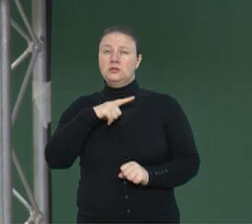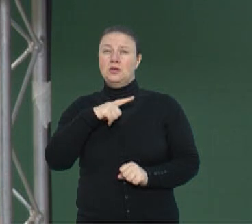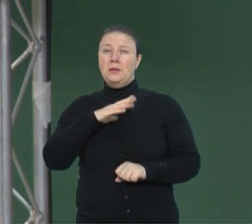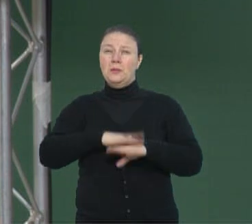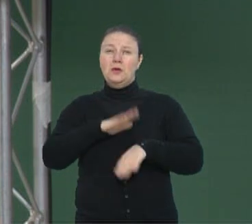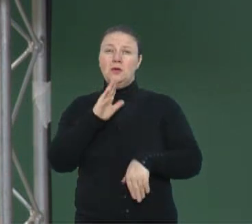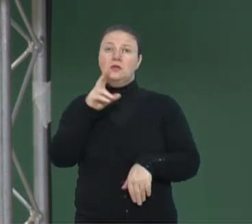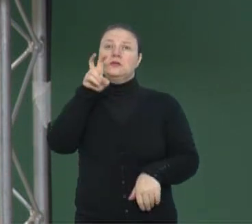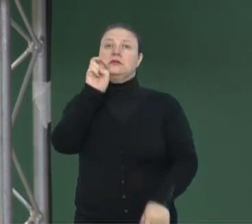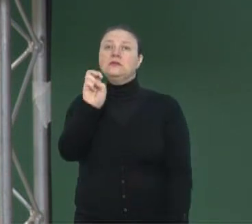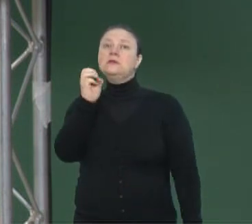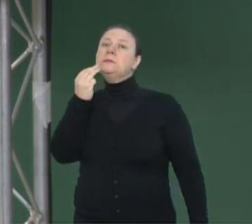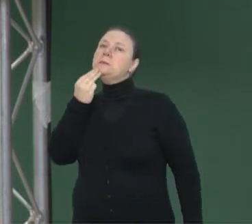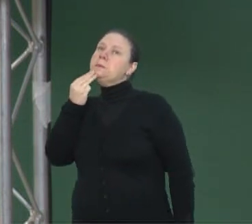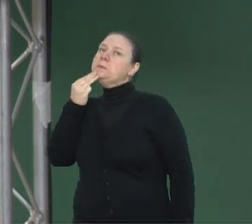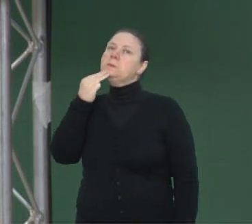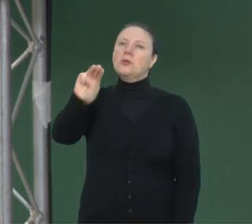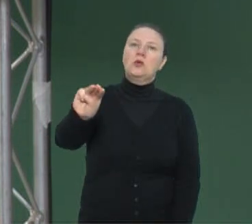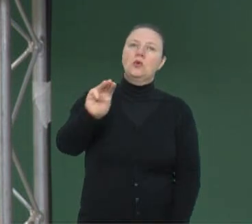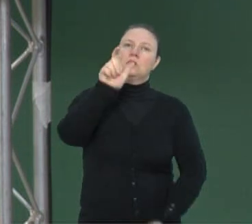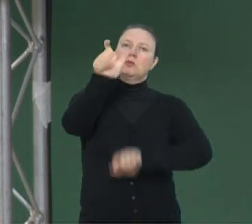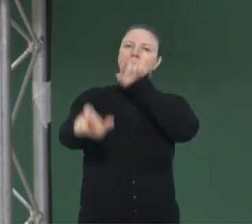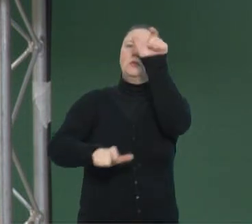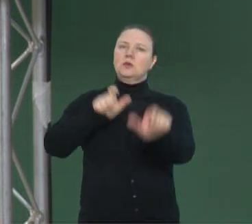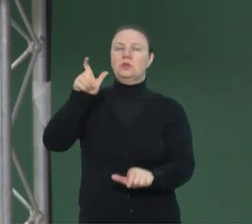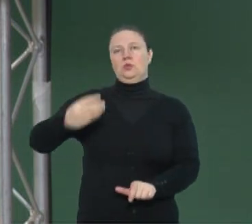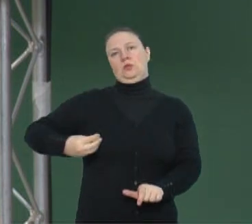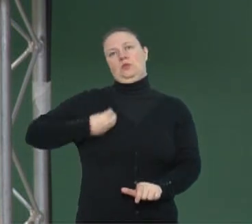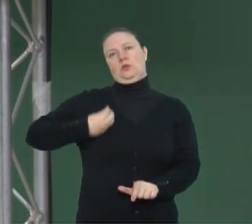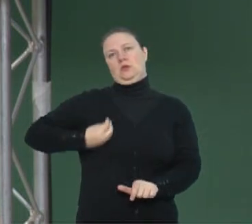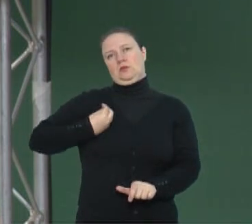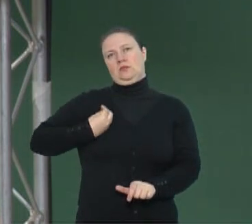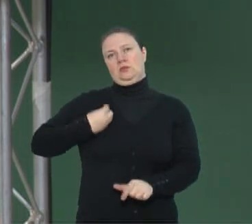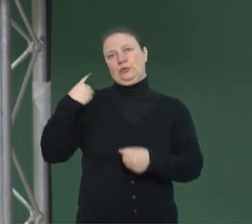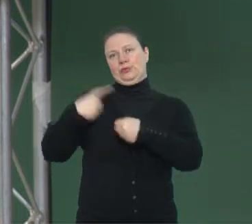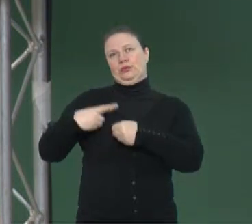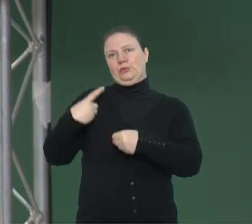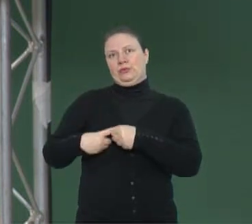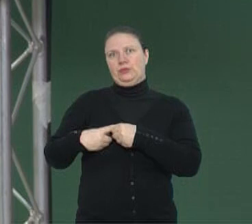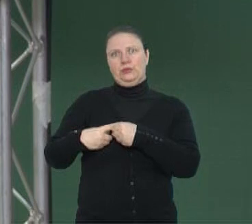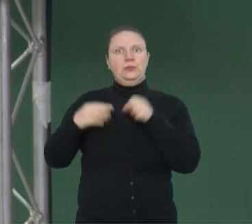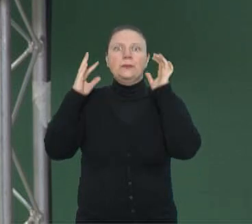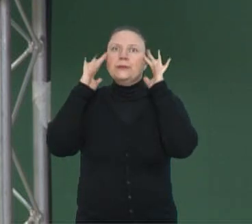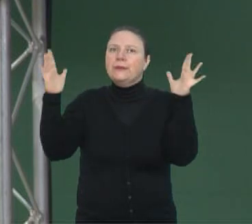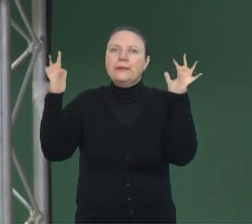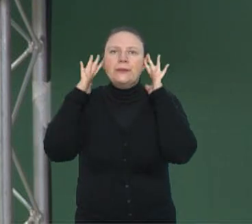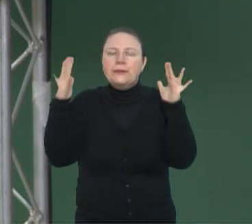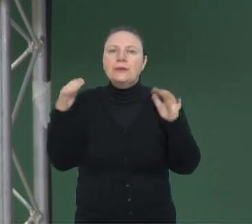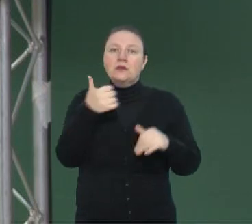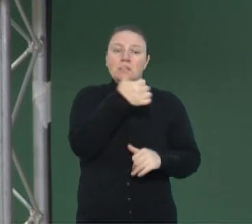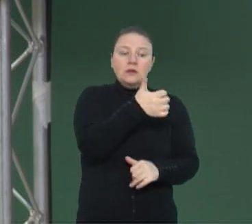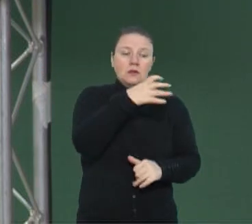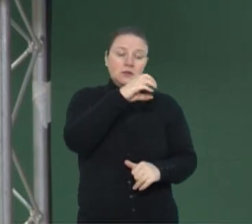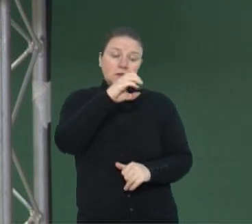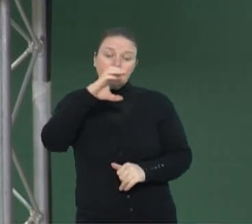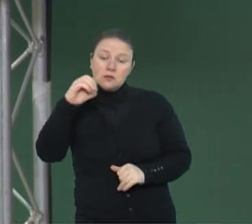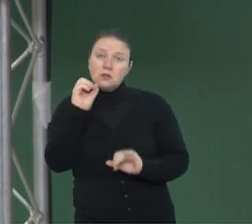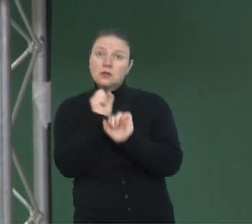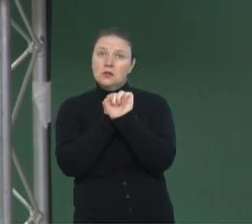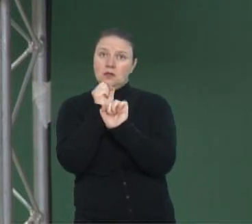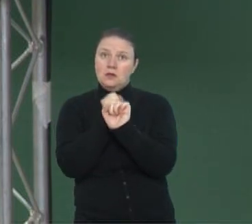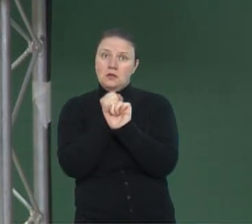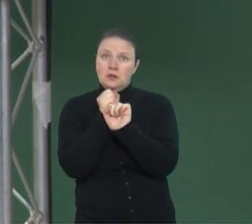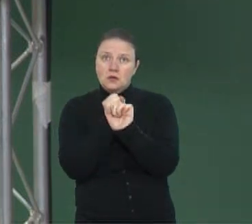mais de 5 milhões de pessoas morando. Imaginem em apenas 100 anos, num período de apenas 100